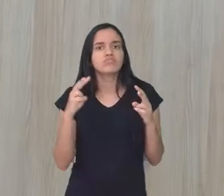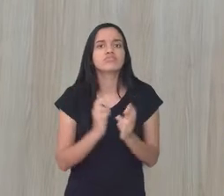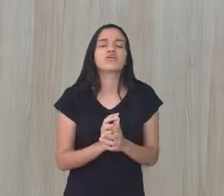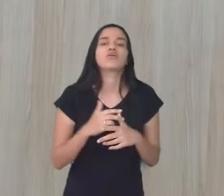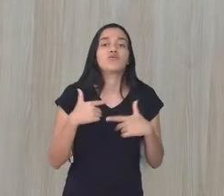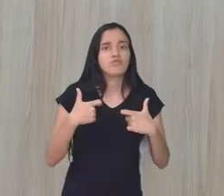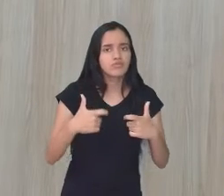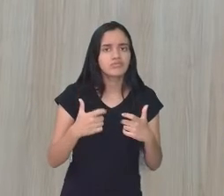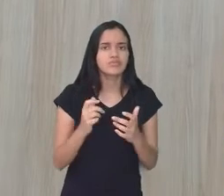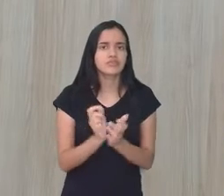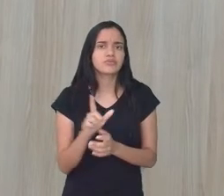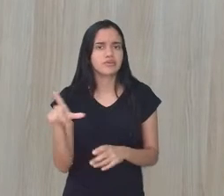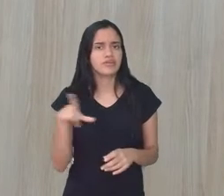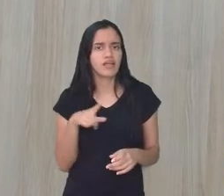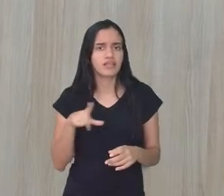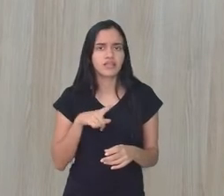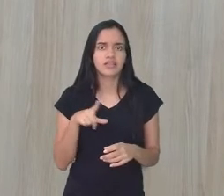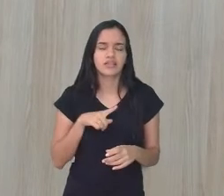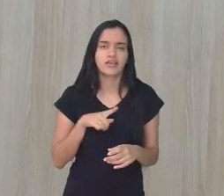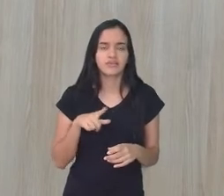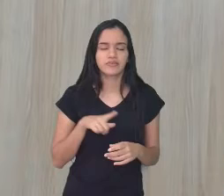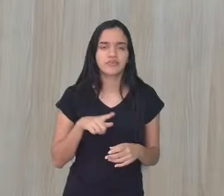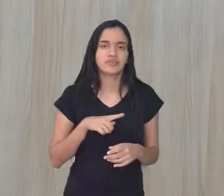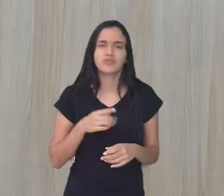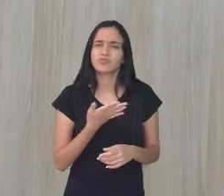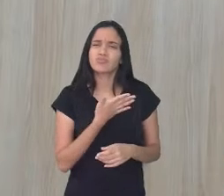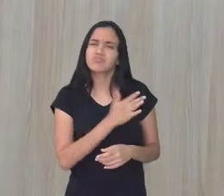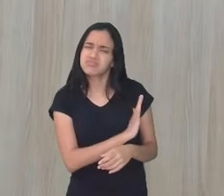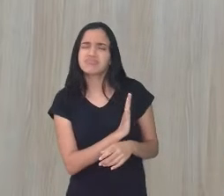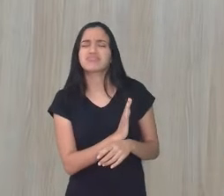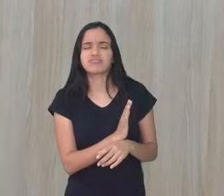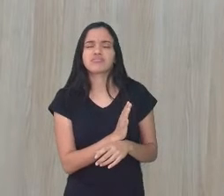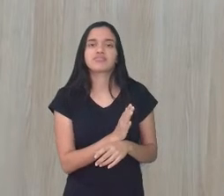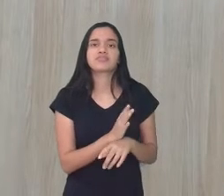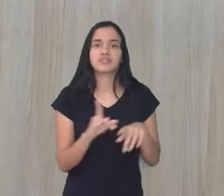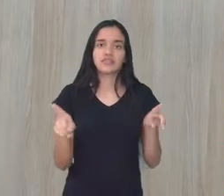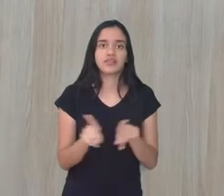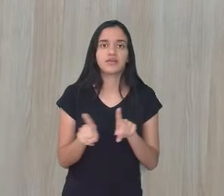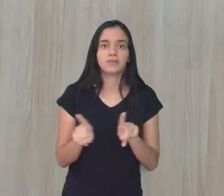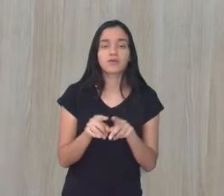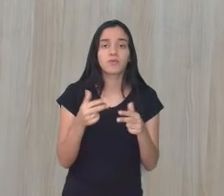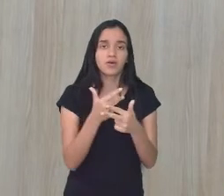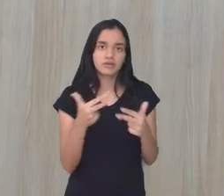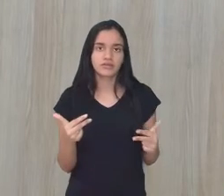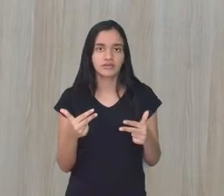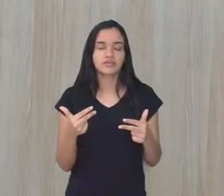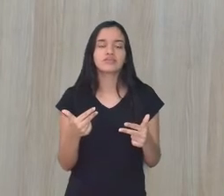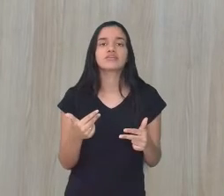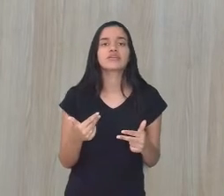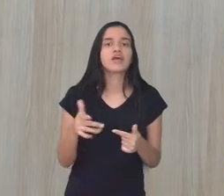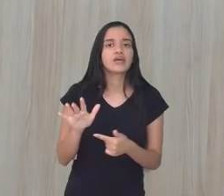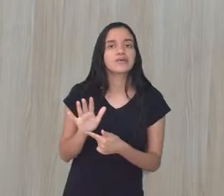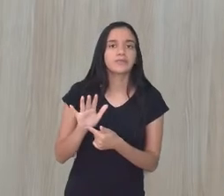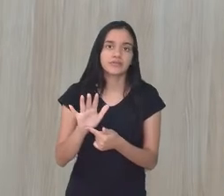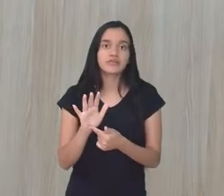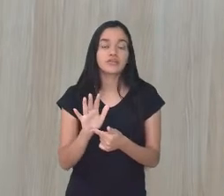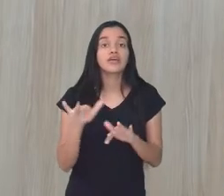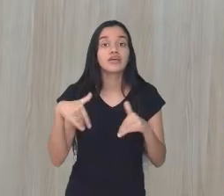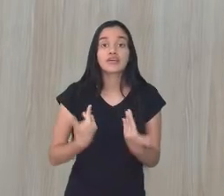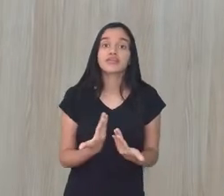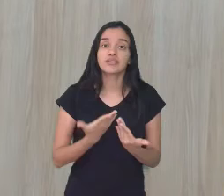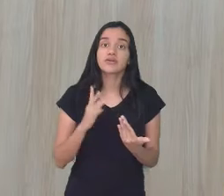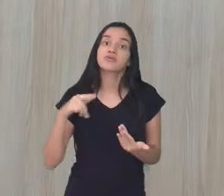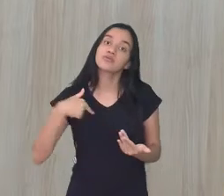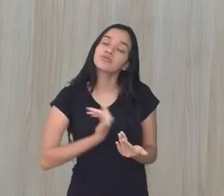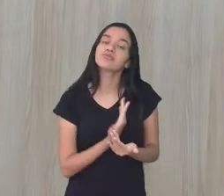existiram de inconformidade, né, de insatisfação com as coisas que eram colocadas e impostas. Então,